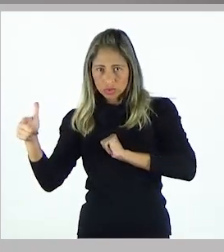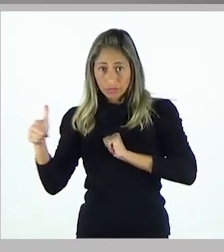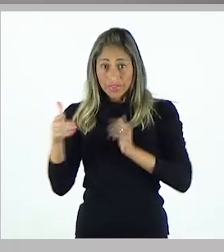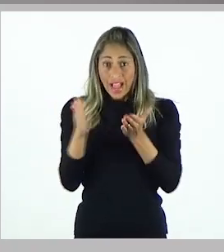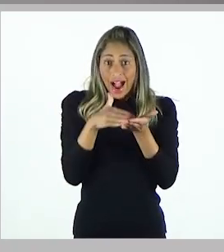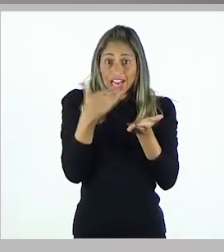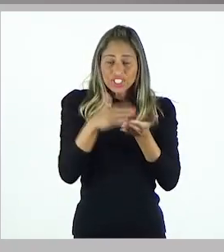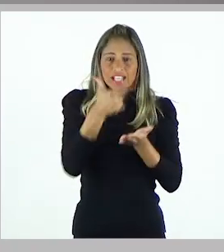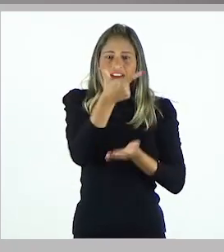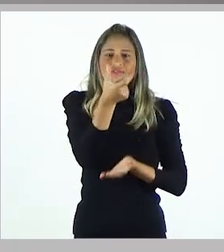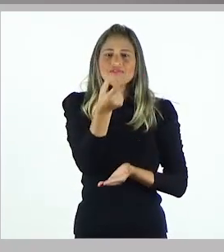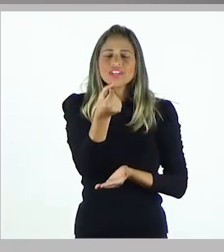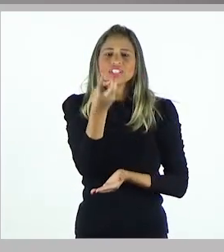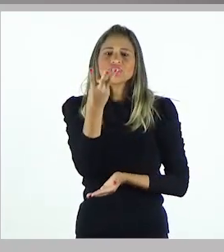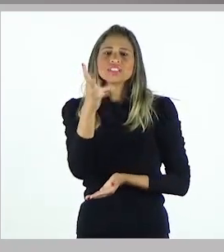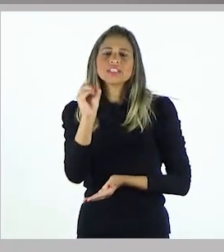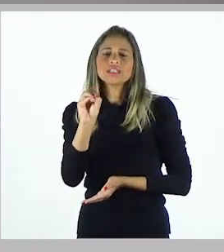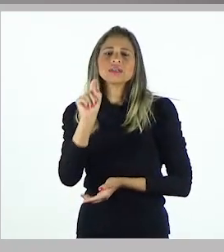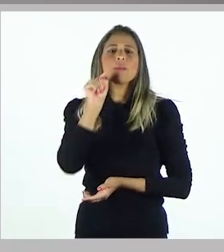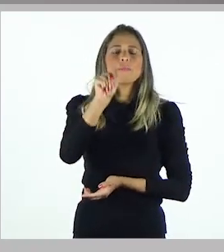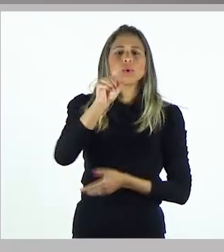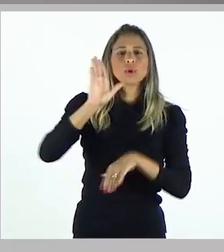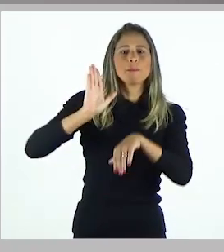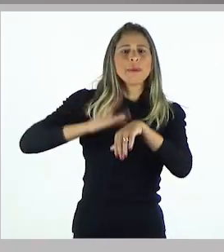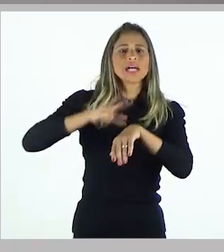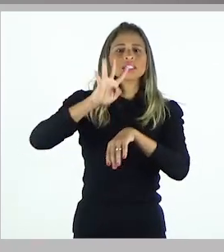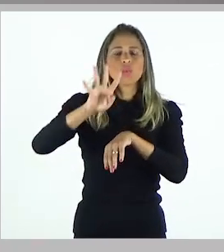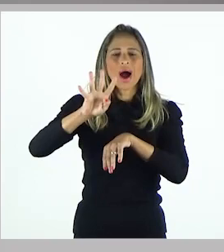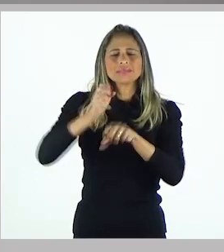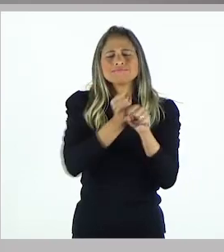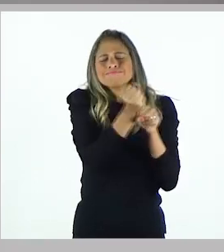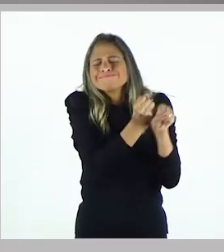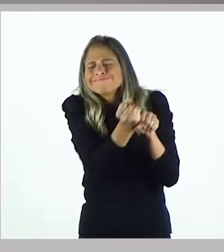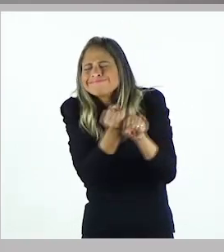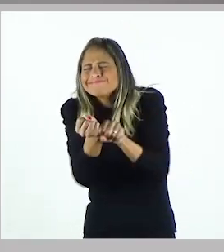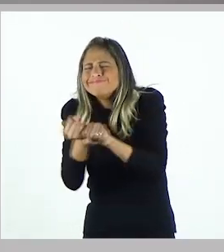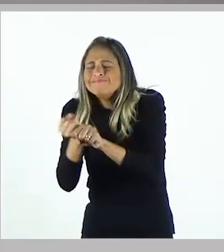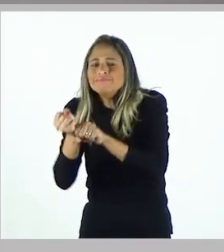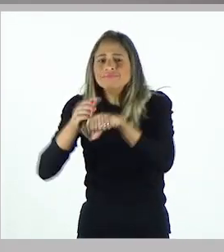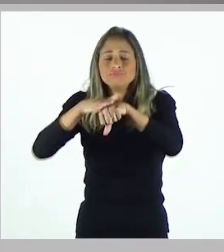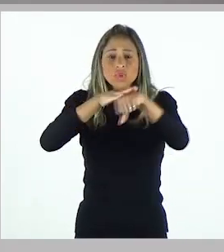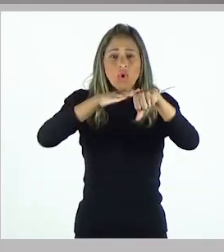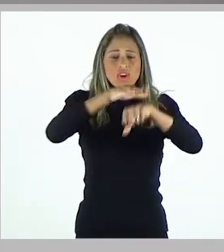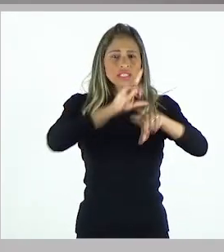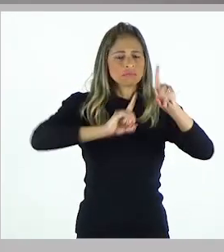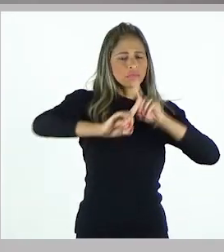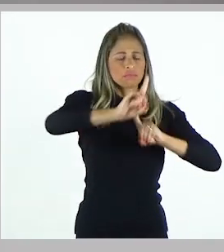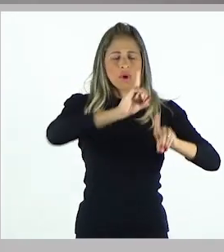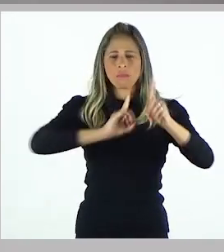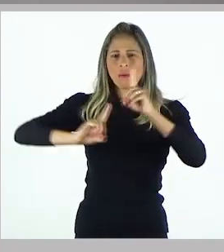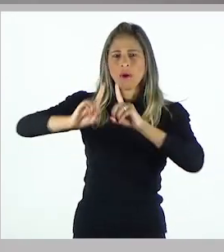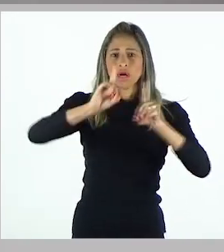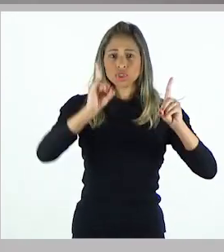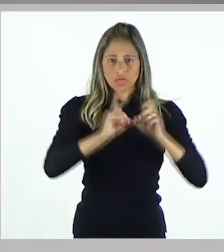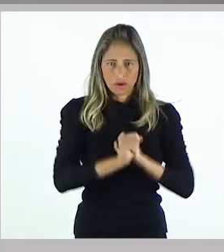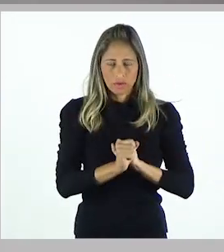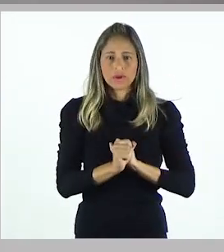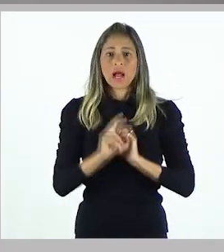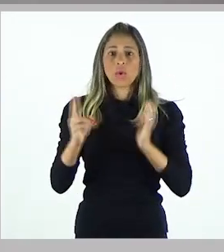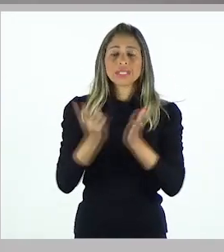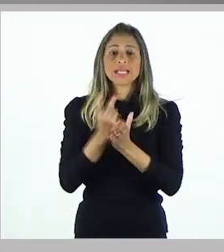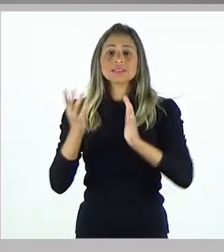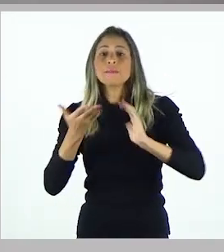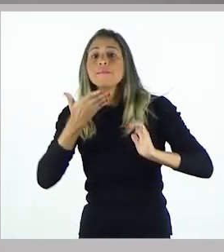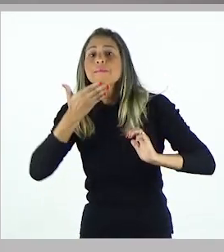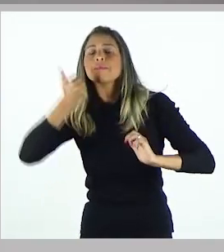a Agenda 2030 é o ponto culminante de mais de 4 décadas de diálogo e debates multilaterais acerca